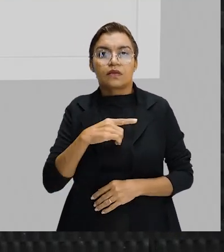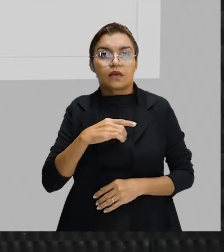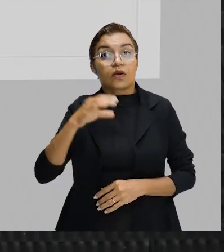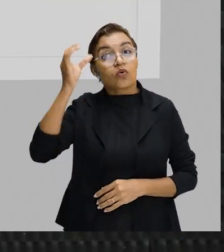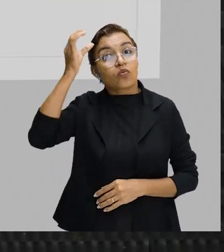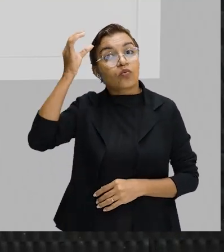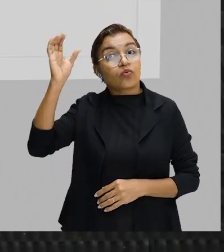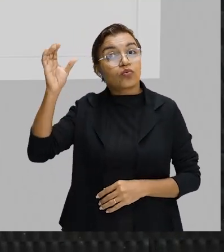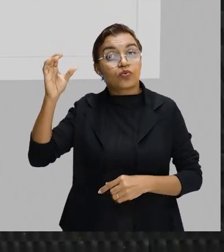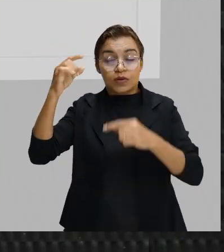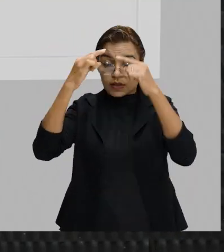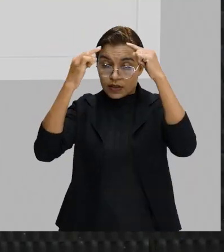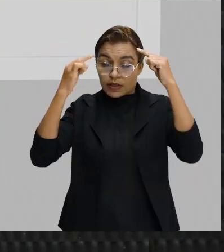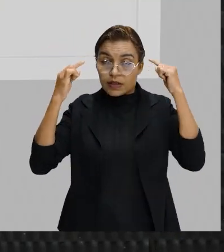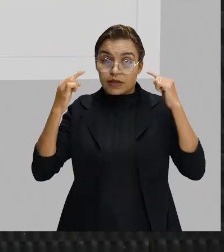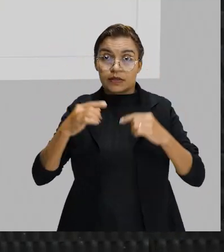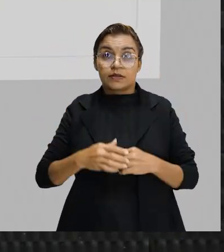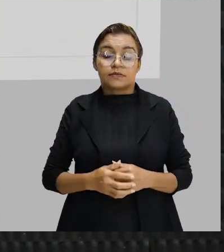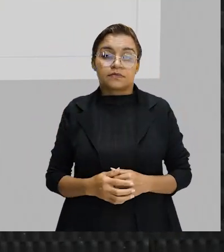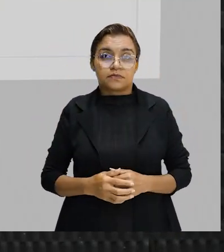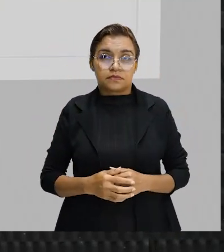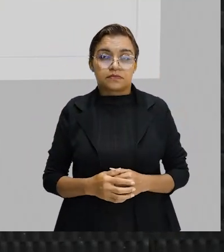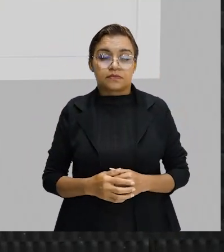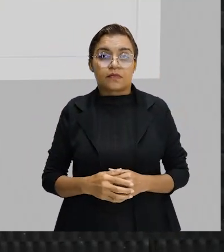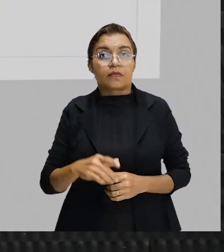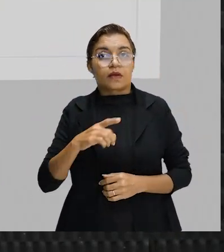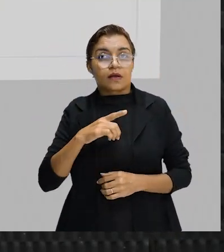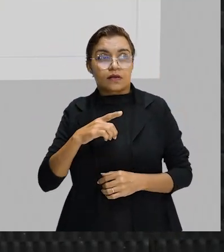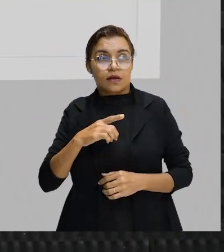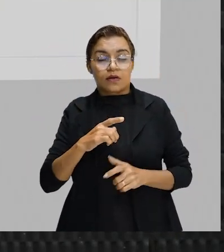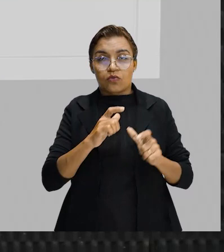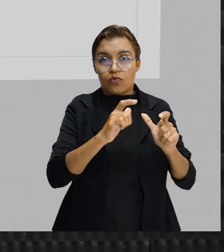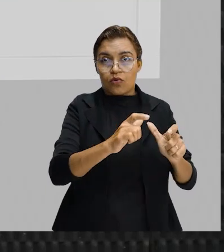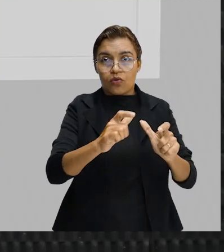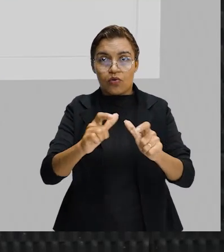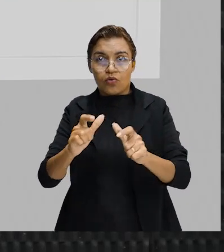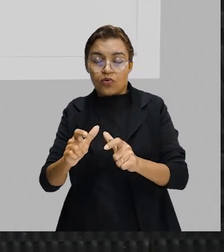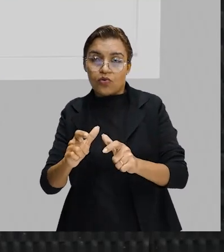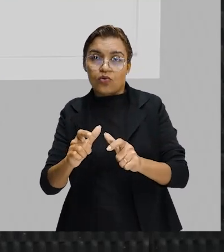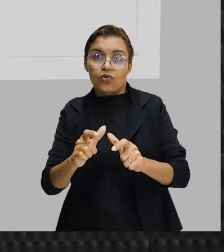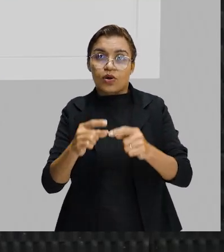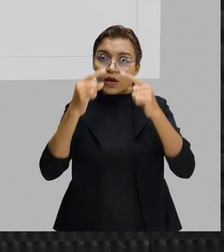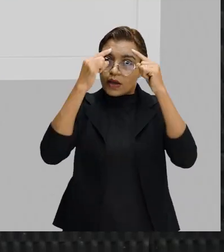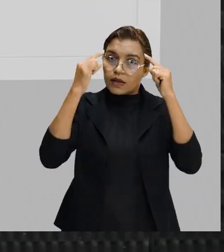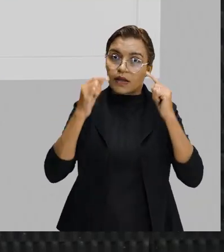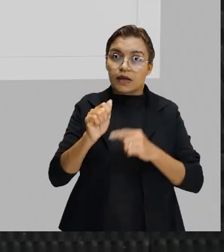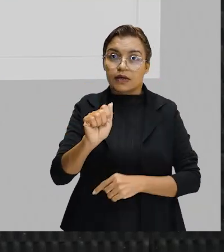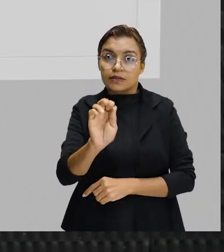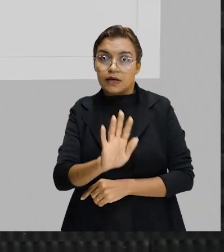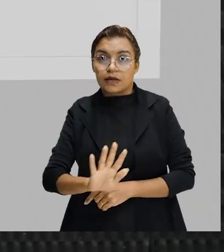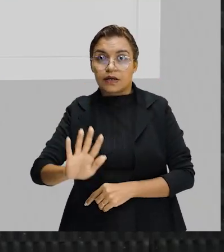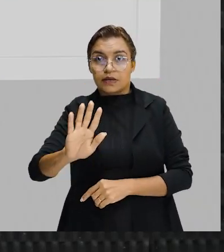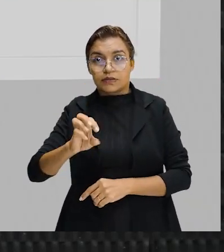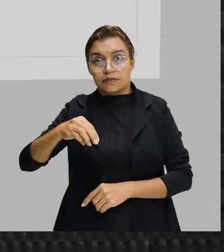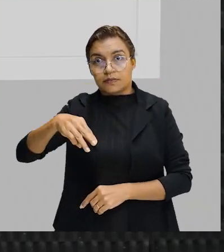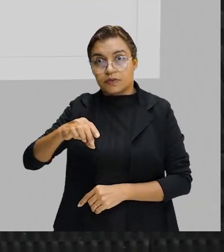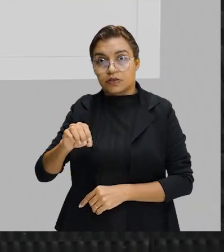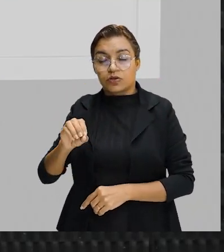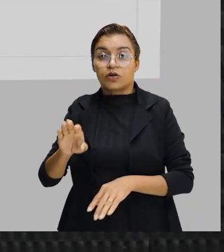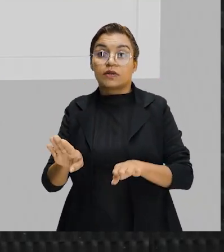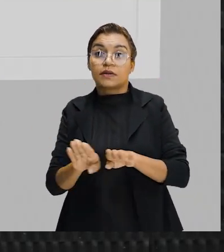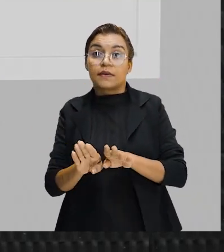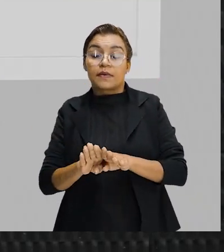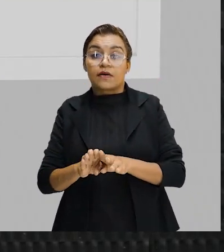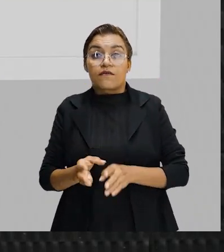cultura grega dentro dessas colônias gregas da Ásia Menor. Tá? Obviamente essas viagens pelo Mediterrâneo